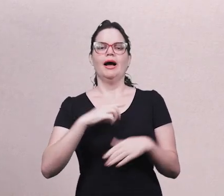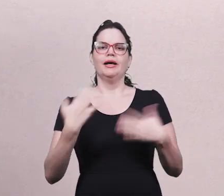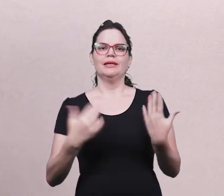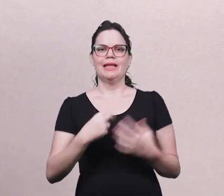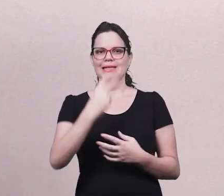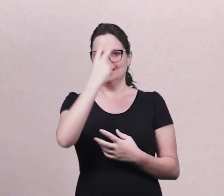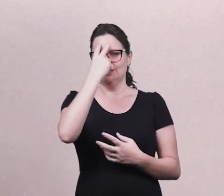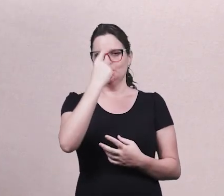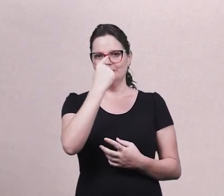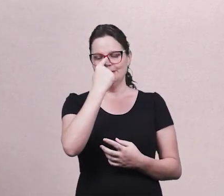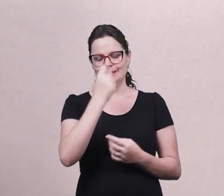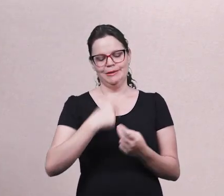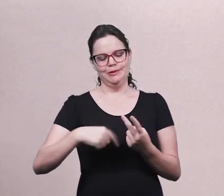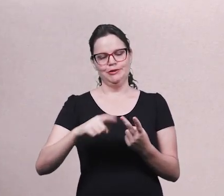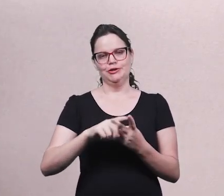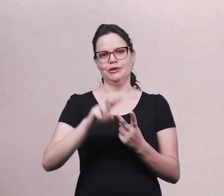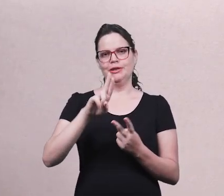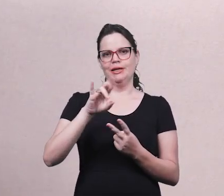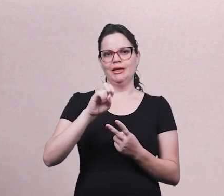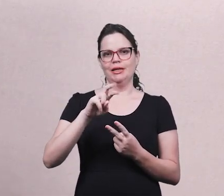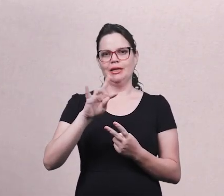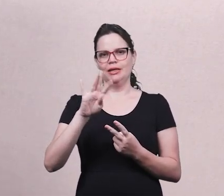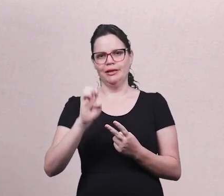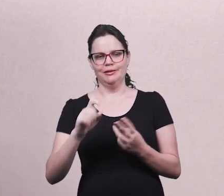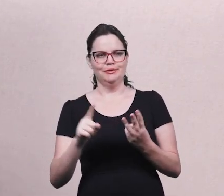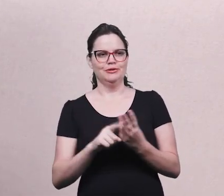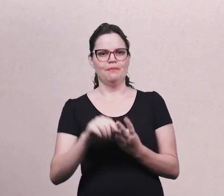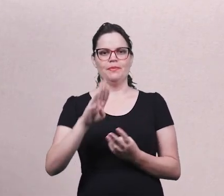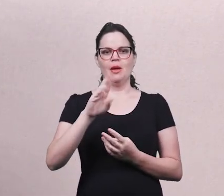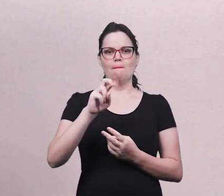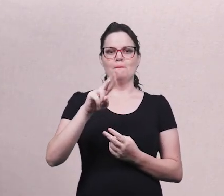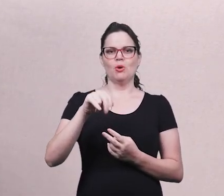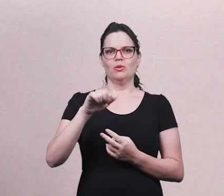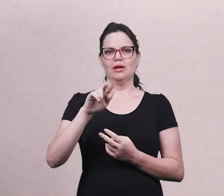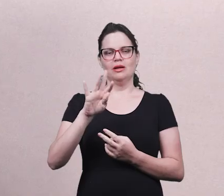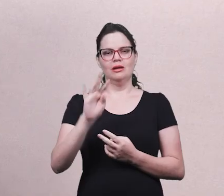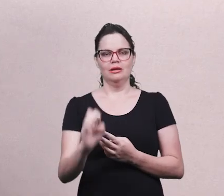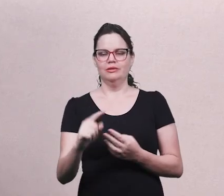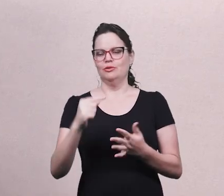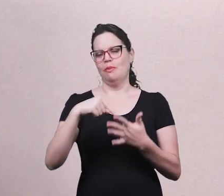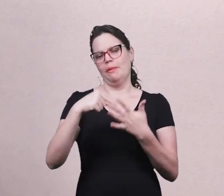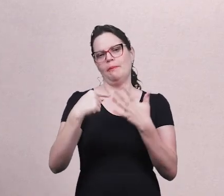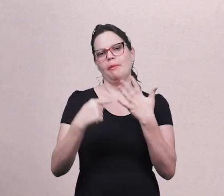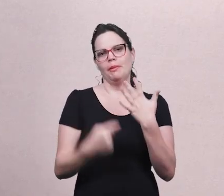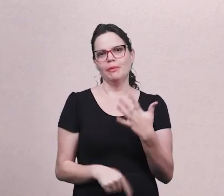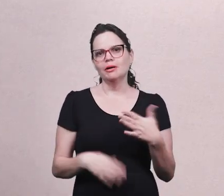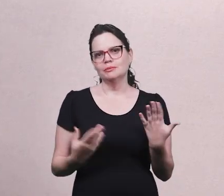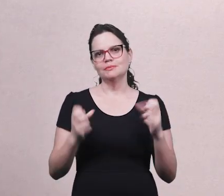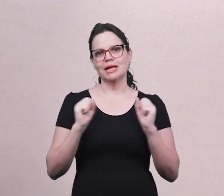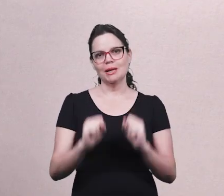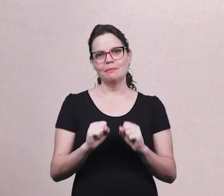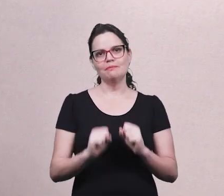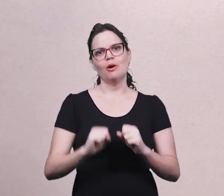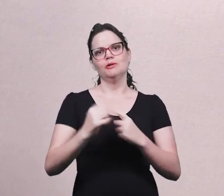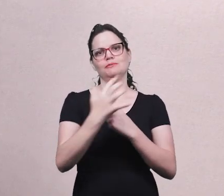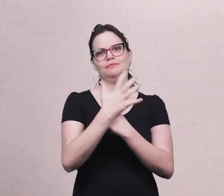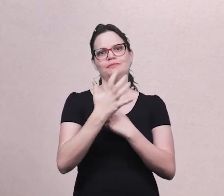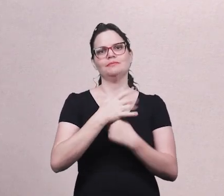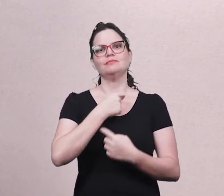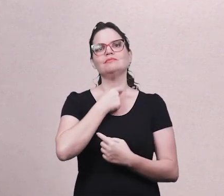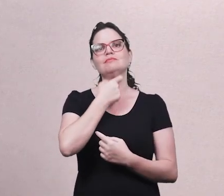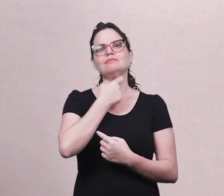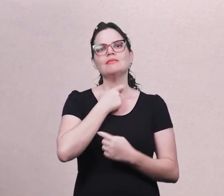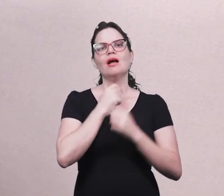de sinusite, bronquite. Então, todas as afecções da via respiratória interferem na produção da